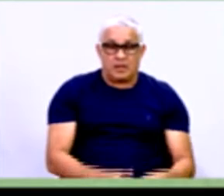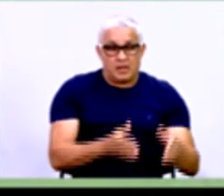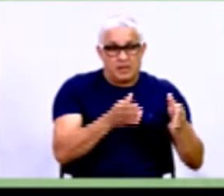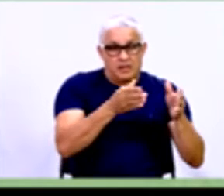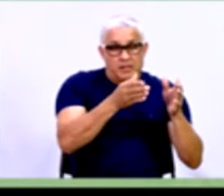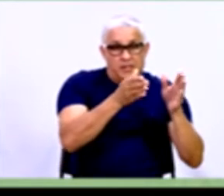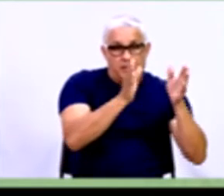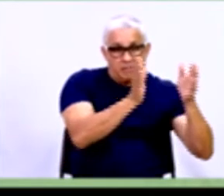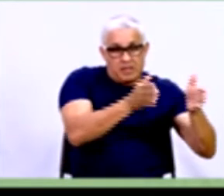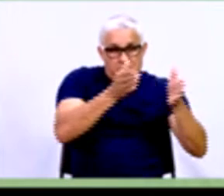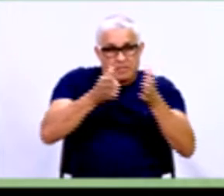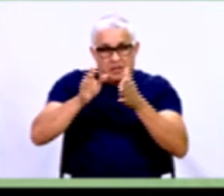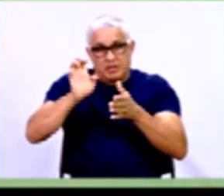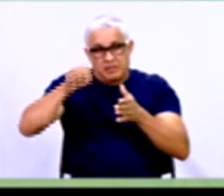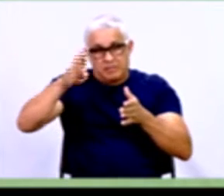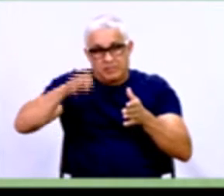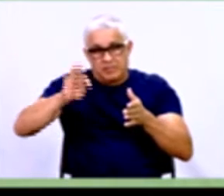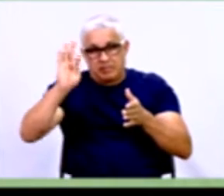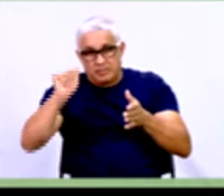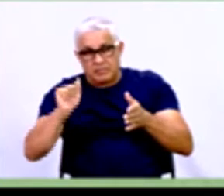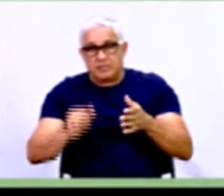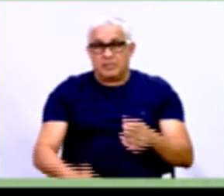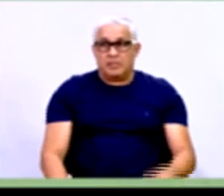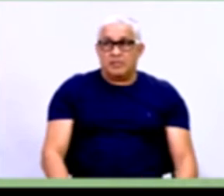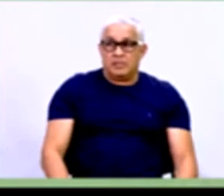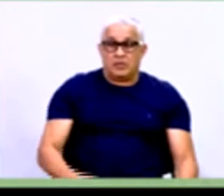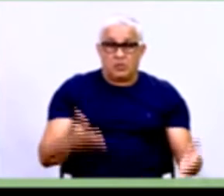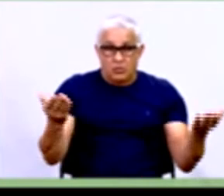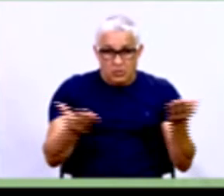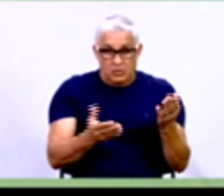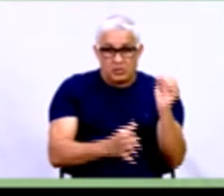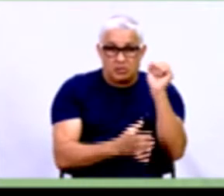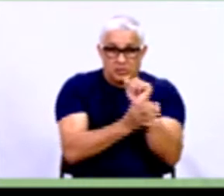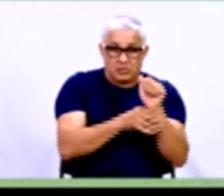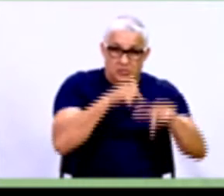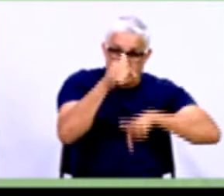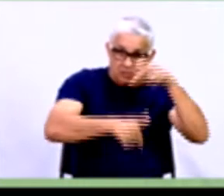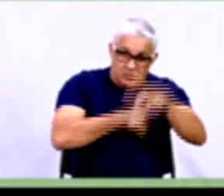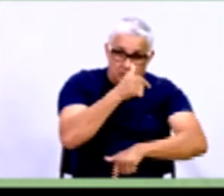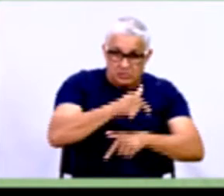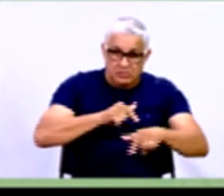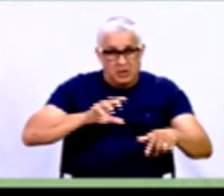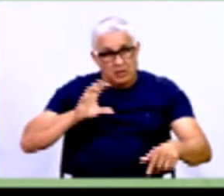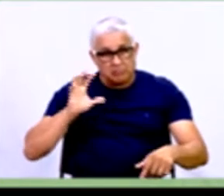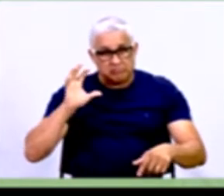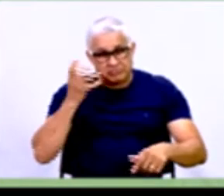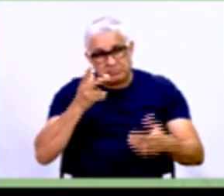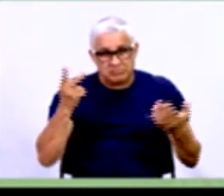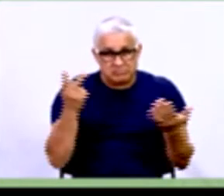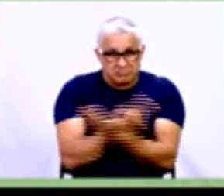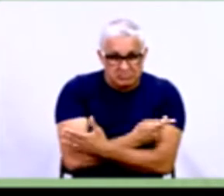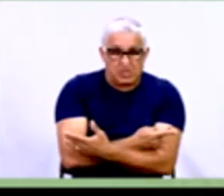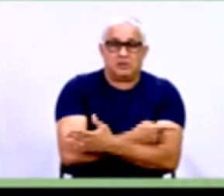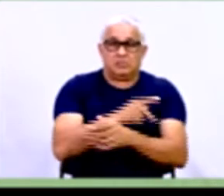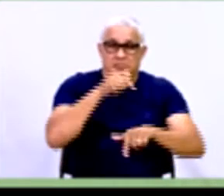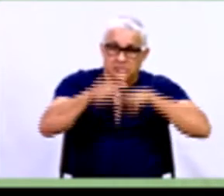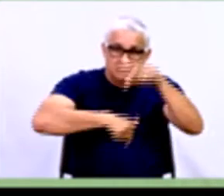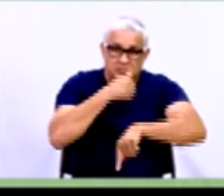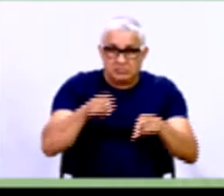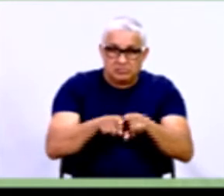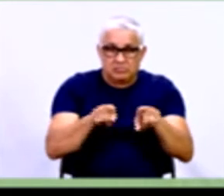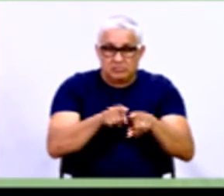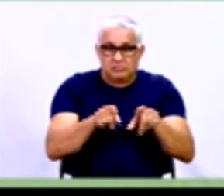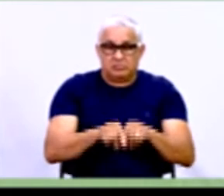ementa da seguinte maneira. Nós trabalharemos nesta aula de hoje segurança do trabalho, acidente de trabalho, equipamento de proteção individual,